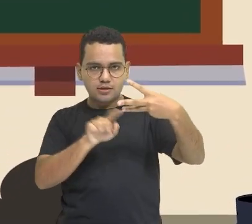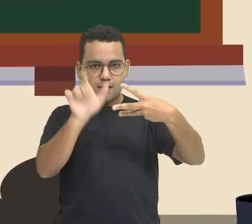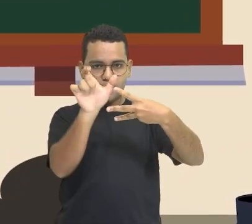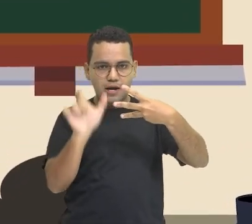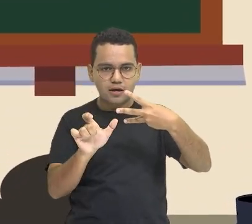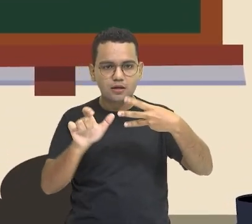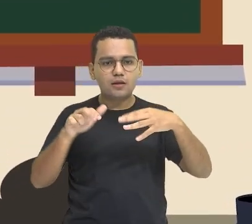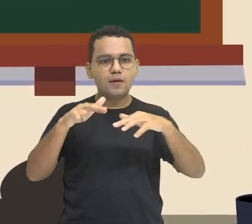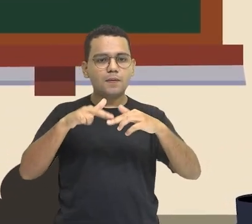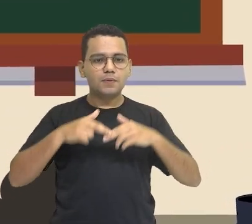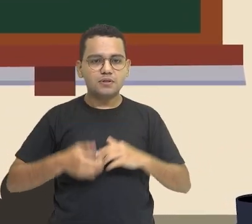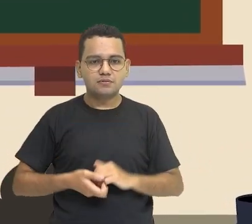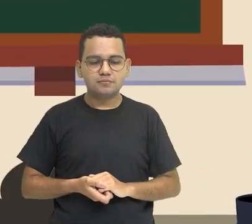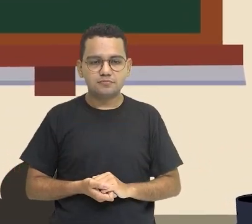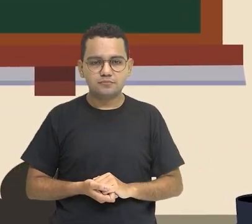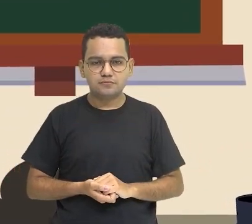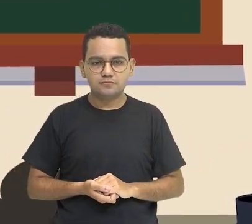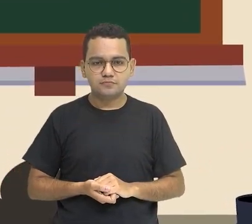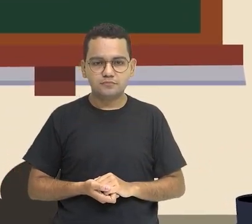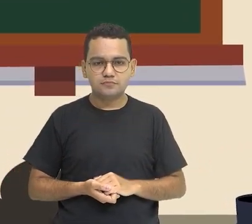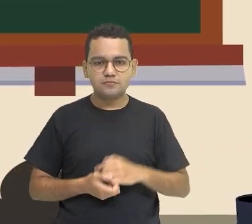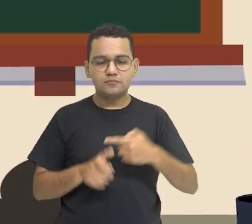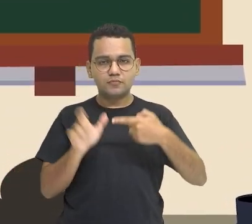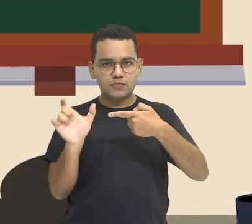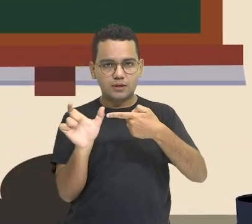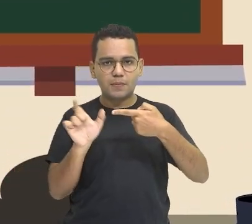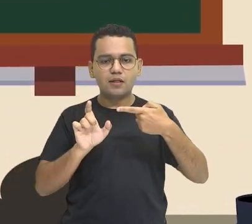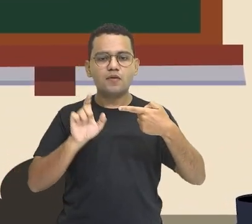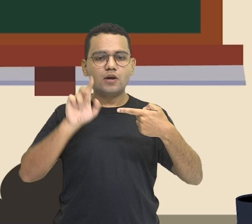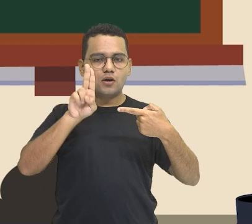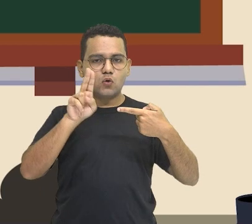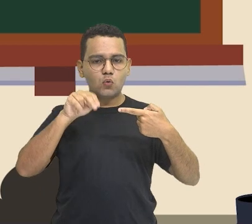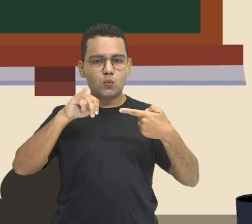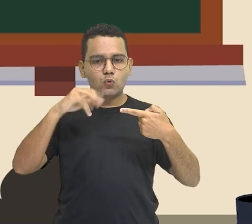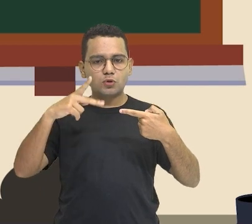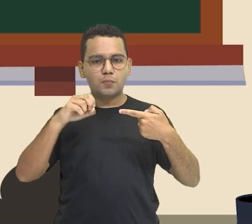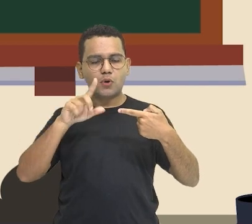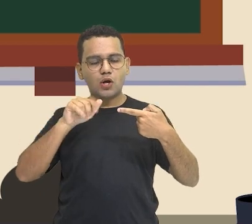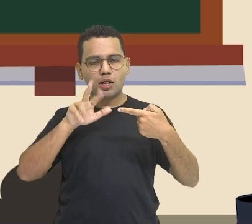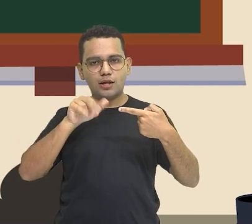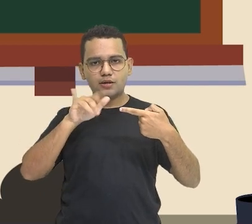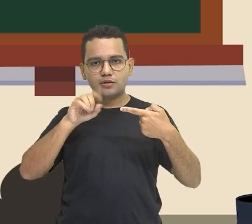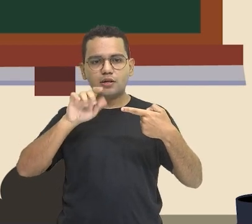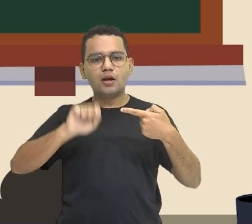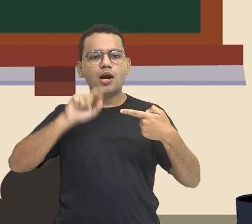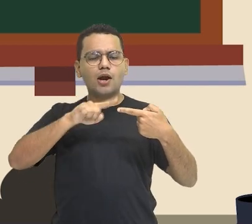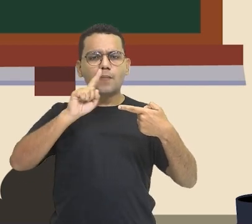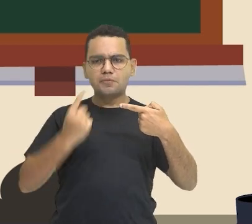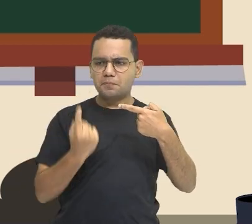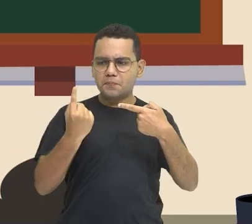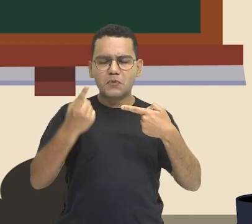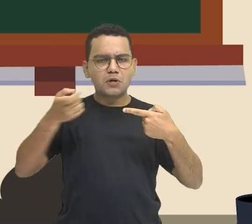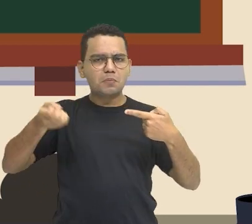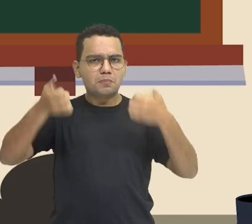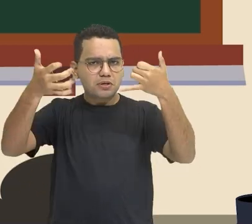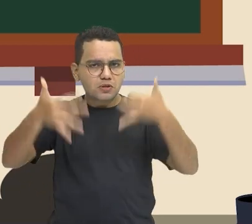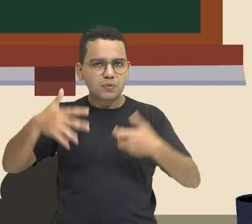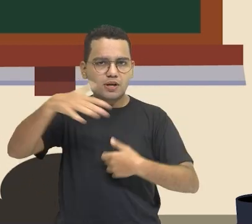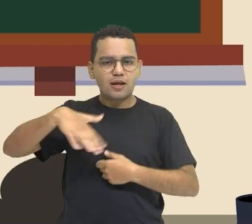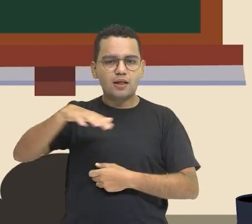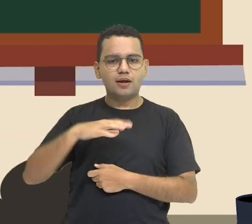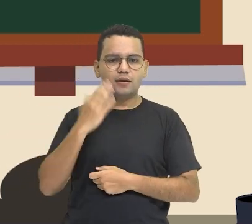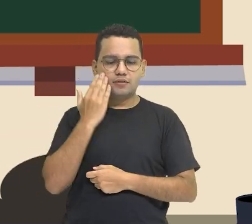formas de interpretar. A primeira expressão que pode ser designada para definir a nova ordem mundial é a